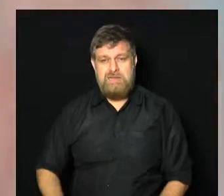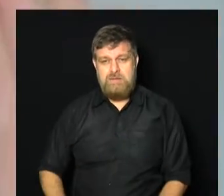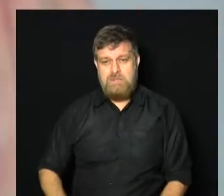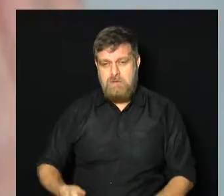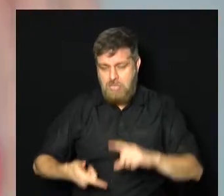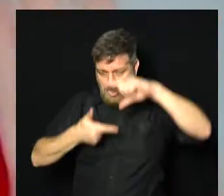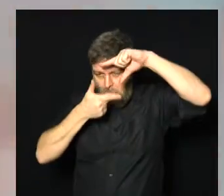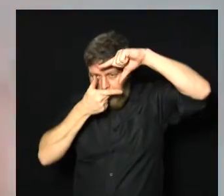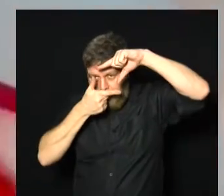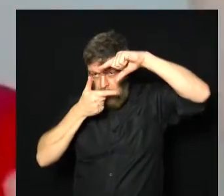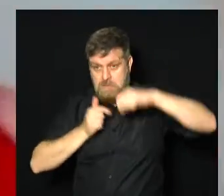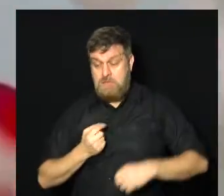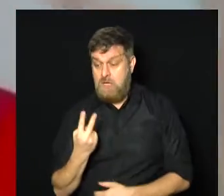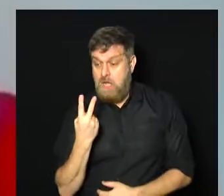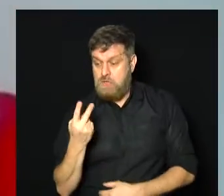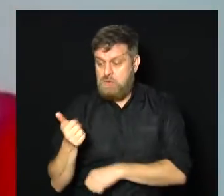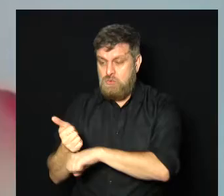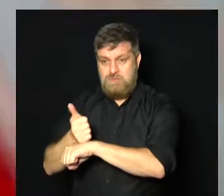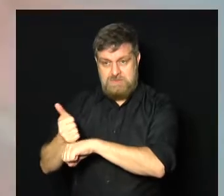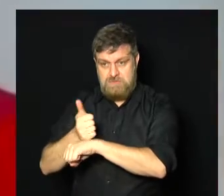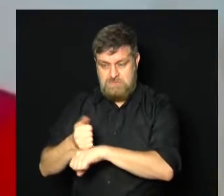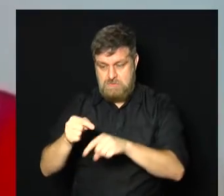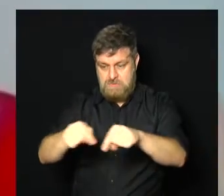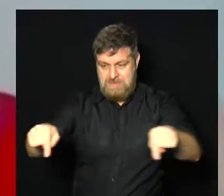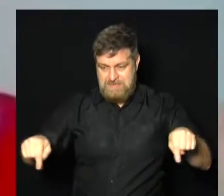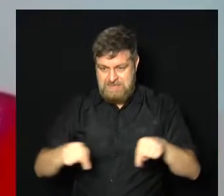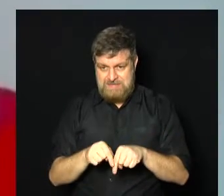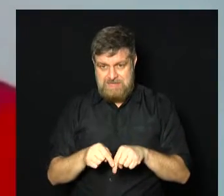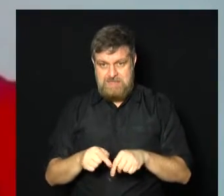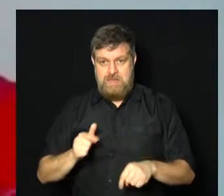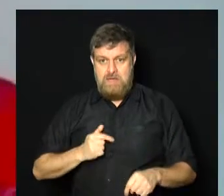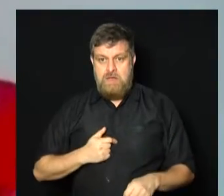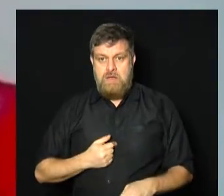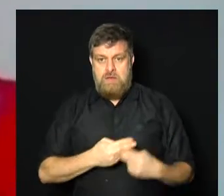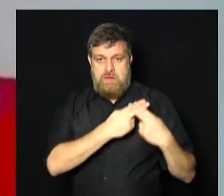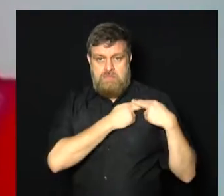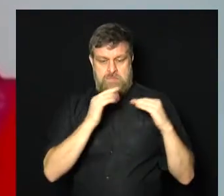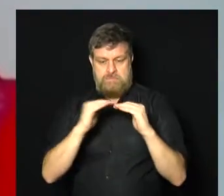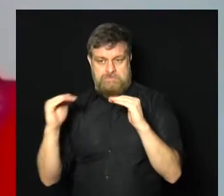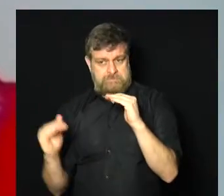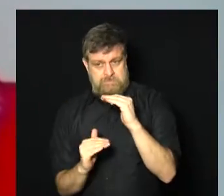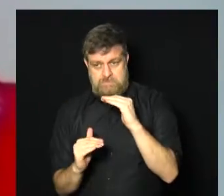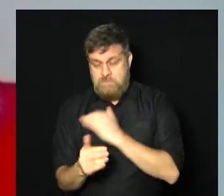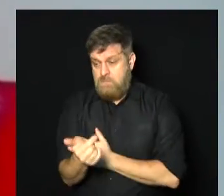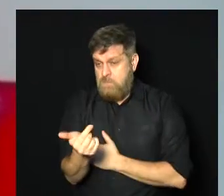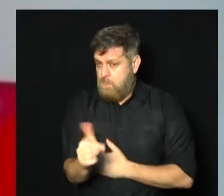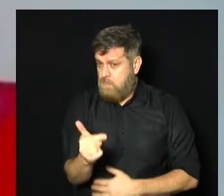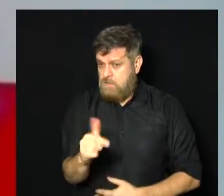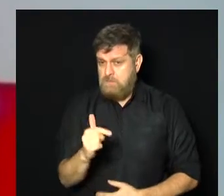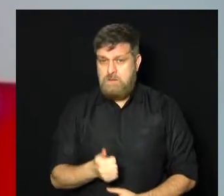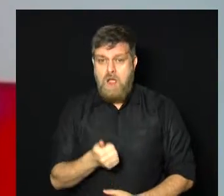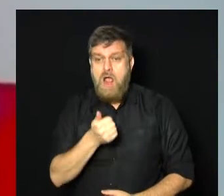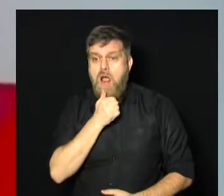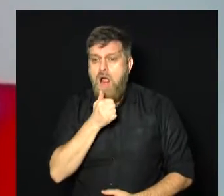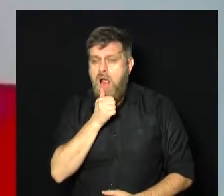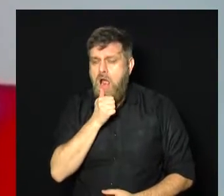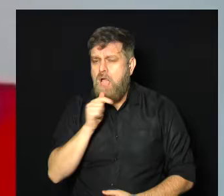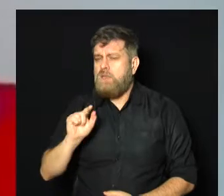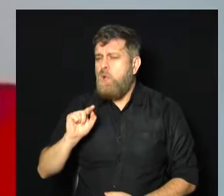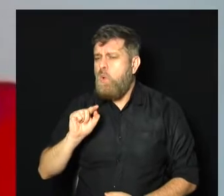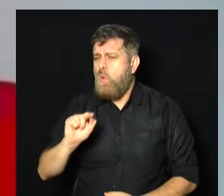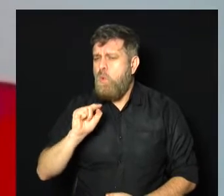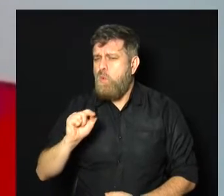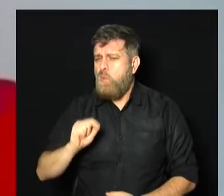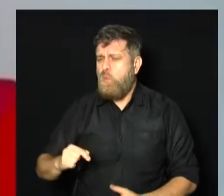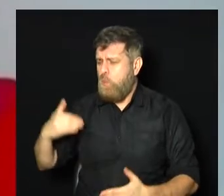de ter duas profissionais dentro da sala com funções hierárquicas, né? Isso ainda é uma presença, um